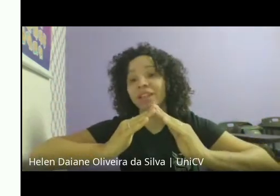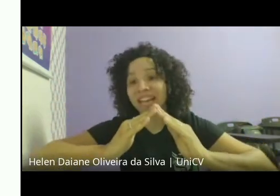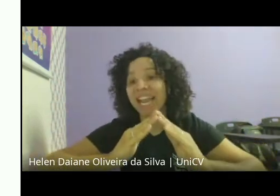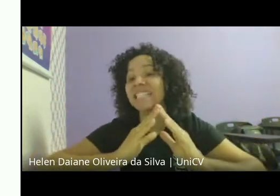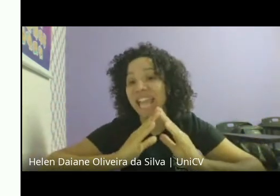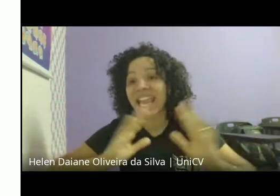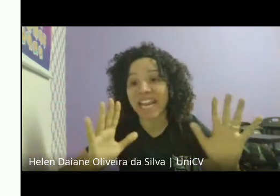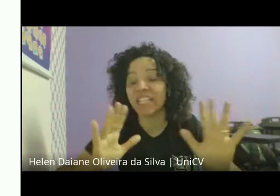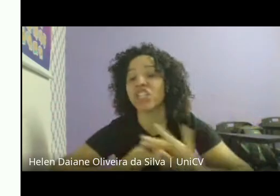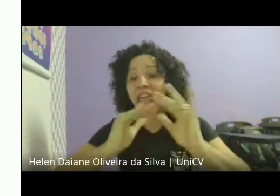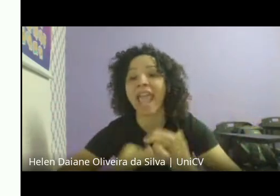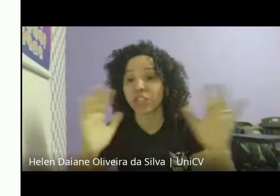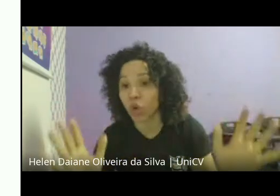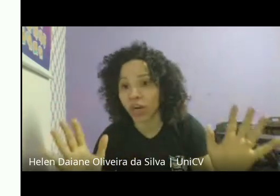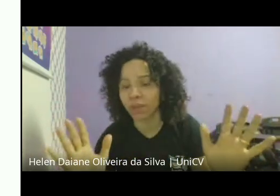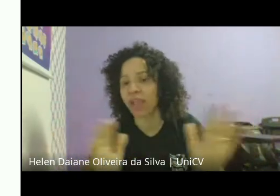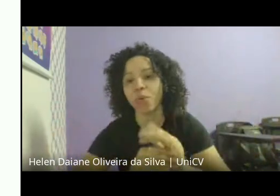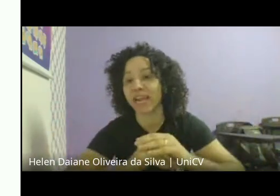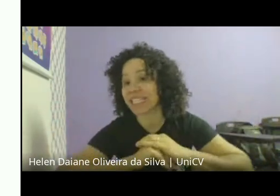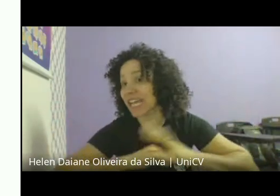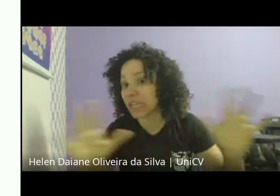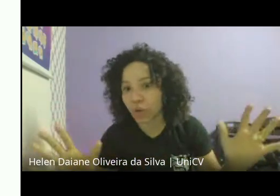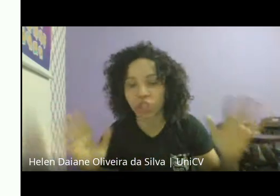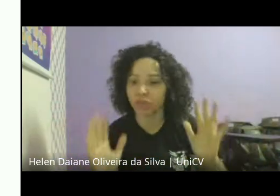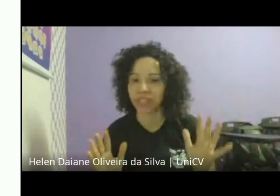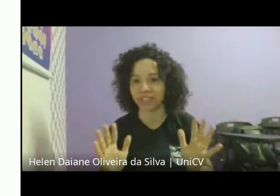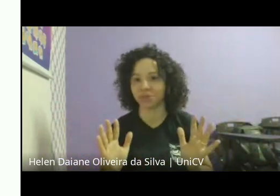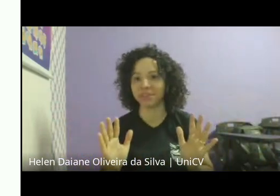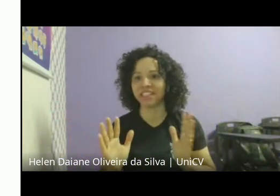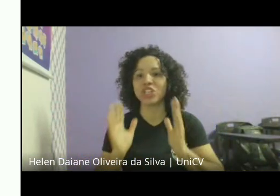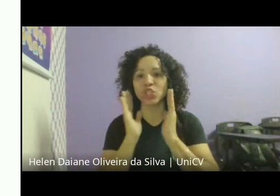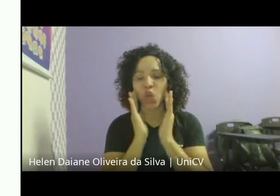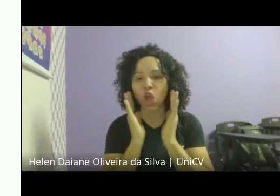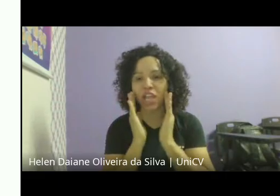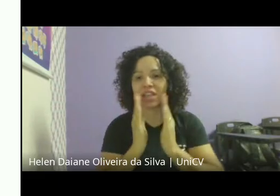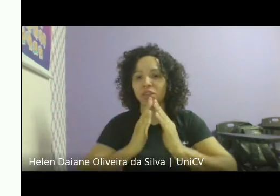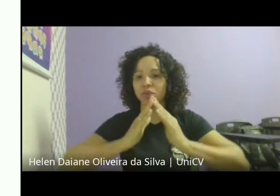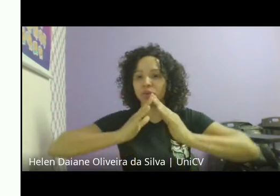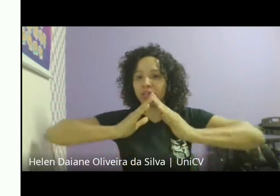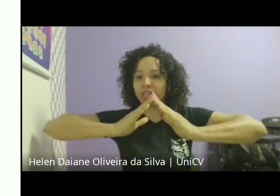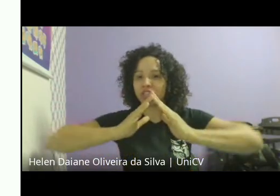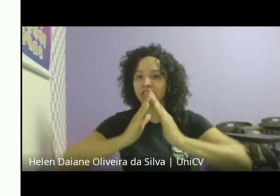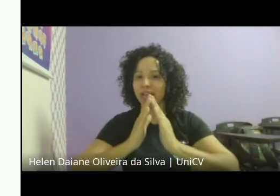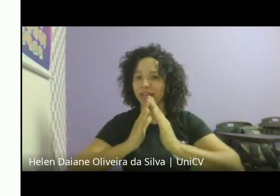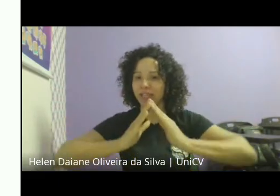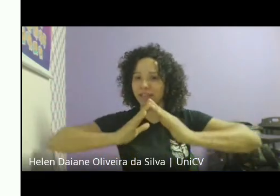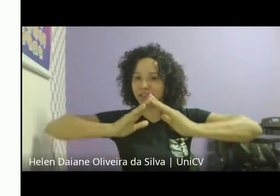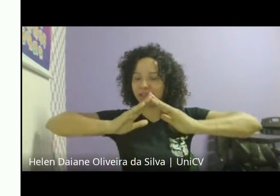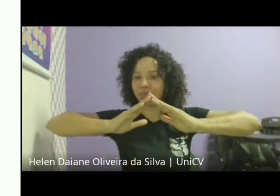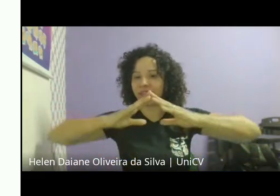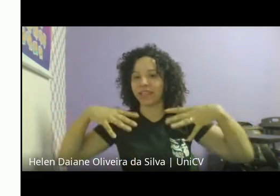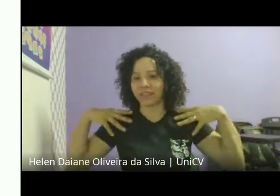Já tô falando que a casa é grande, é enorme, é um casarão. Já tô falando. Só no esticar